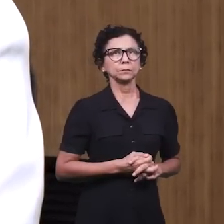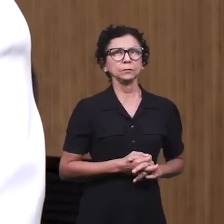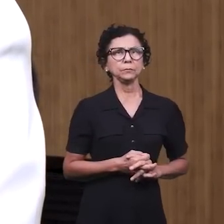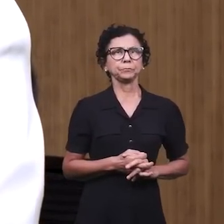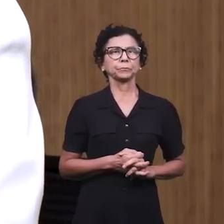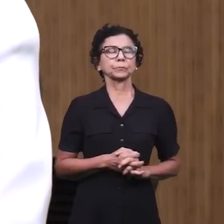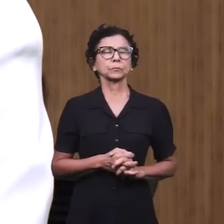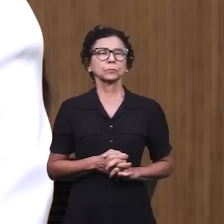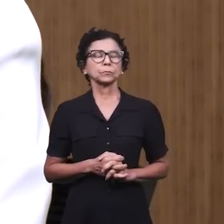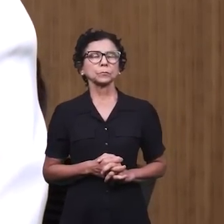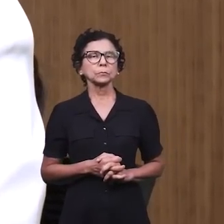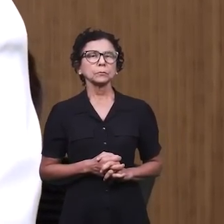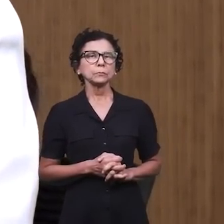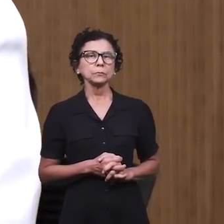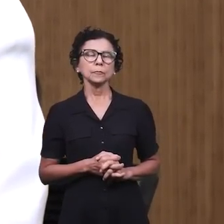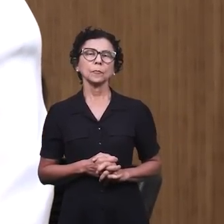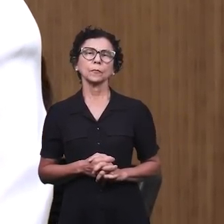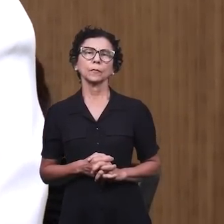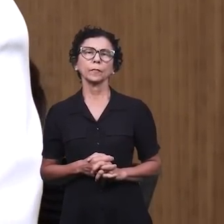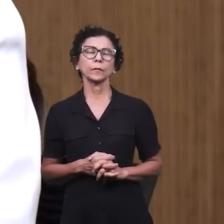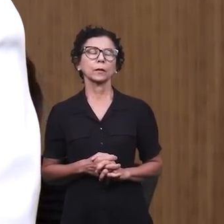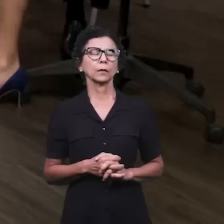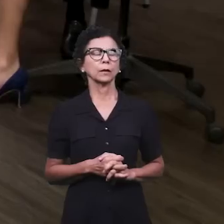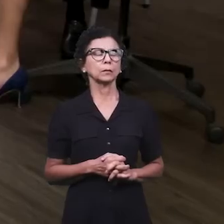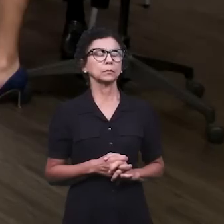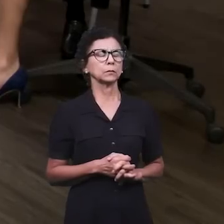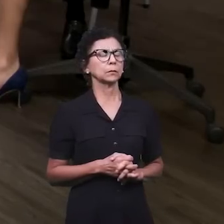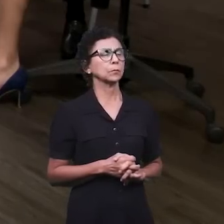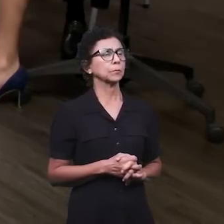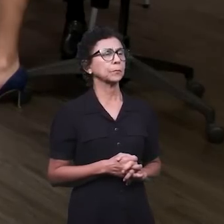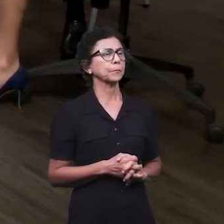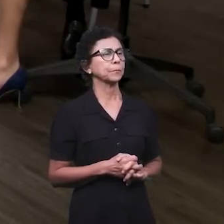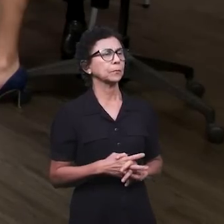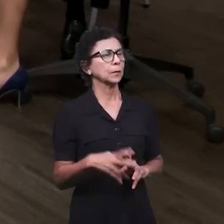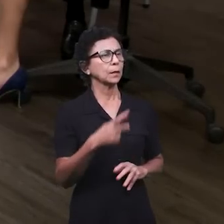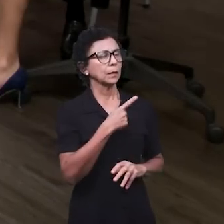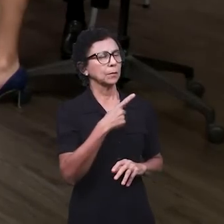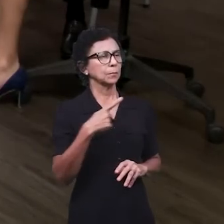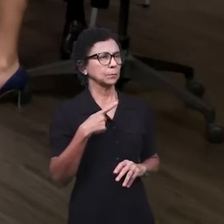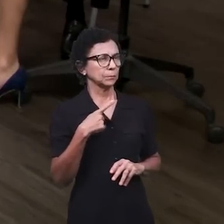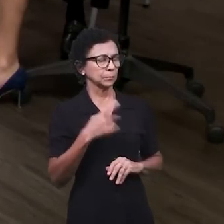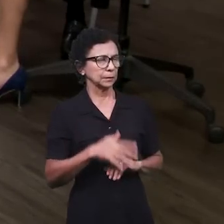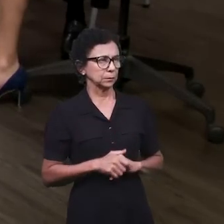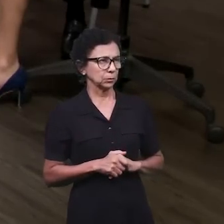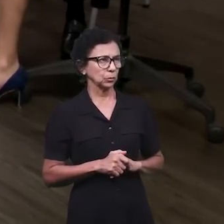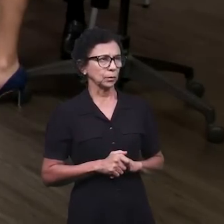surgiu esses atos, nesta sequência, como surgiu isso na igreja?